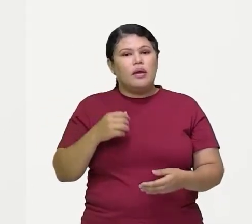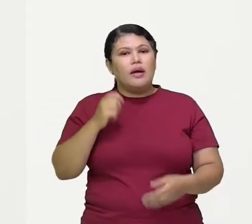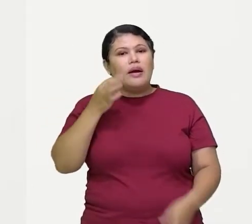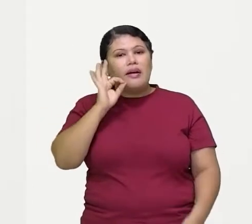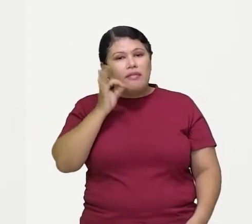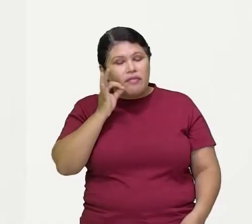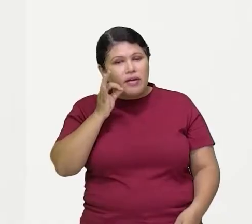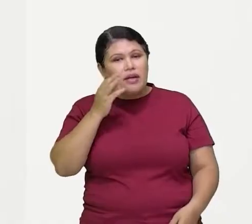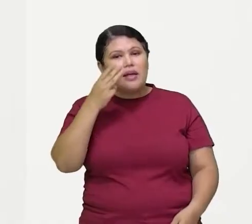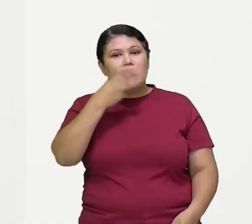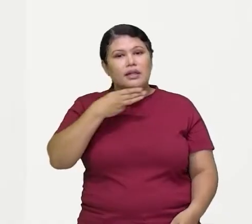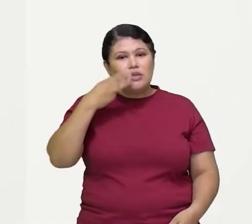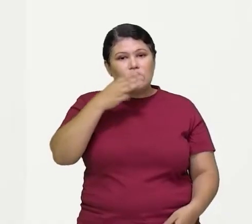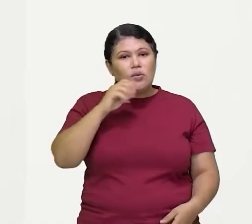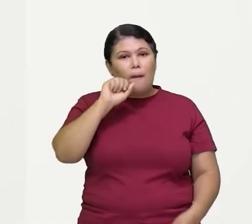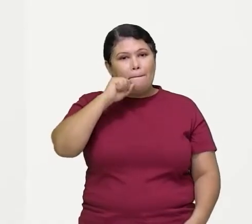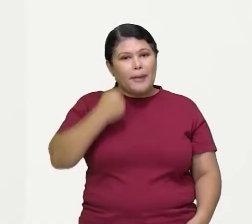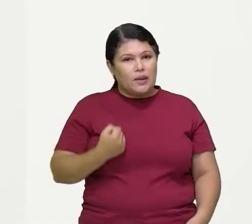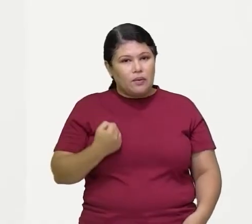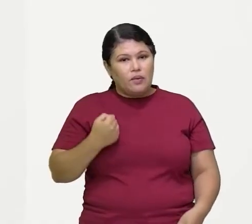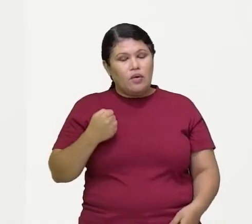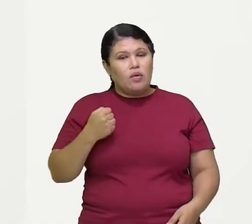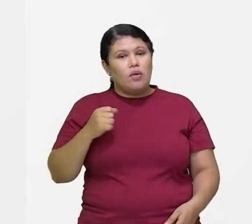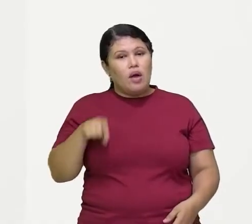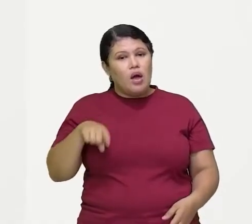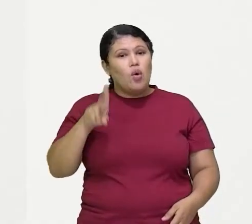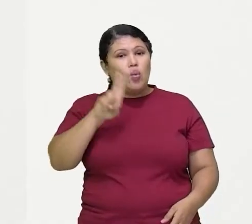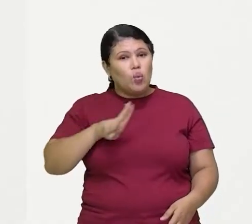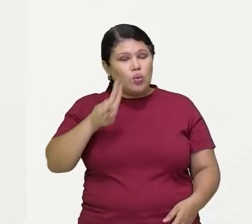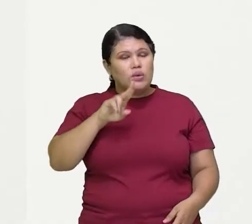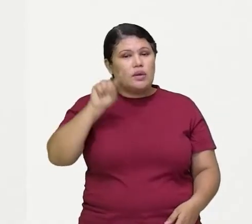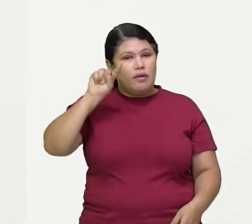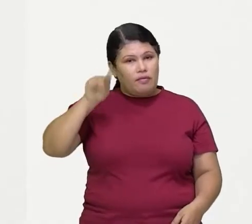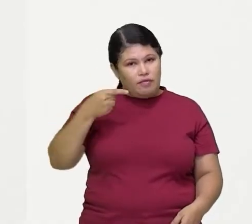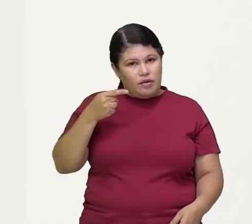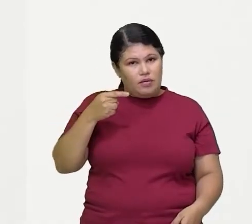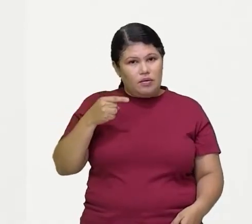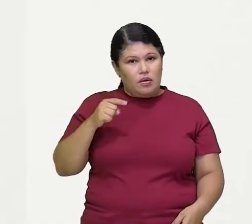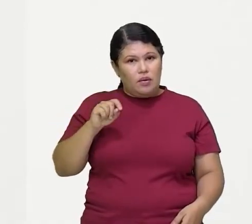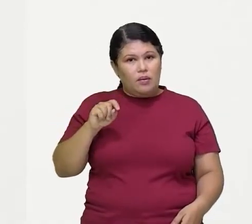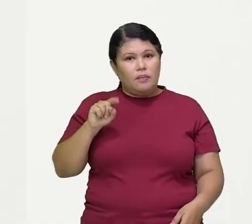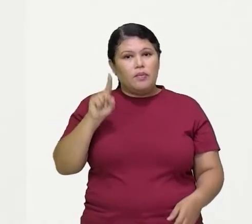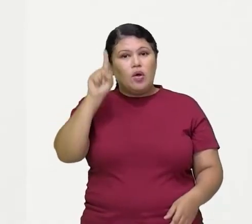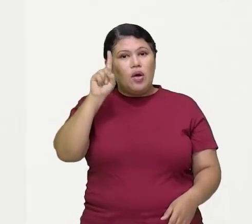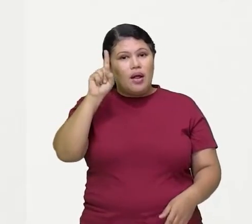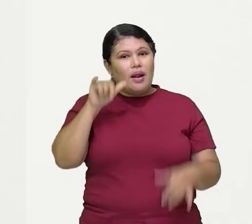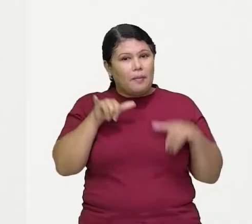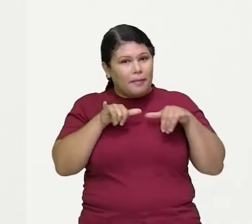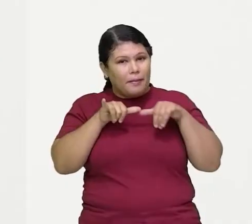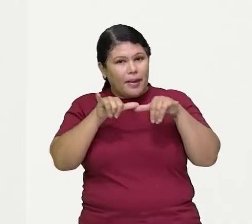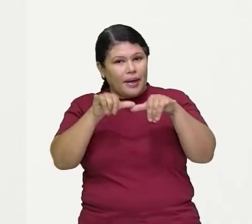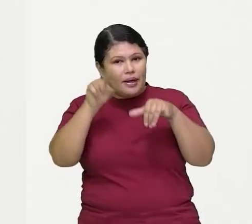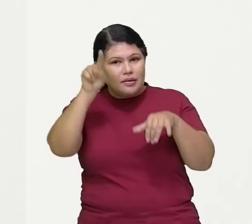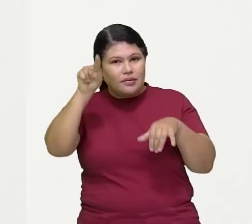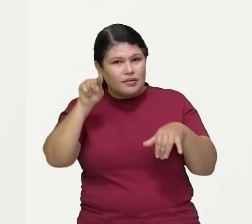pão. Aqui é uma função da vírgula, enumeração. Mas aqui, ó, os 2 pontos.